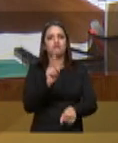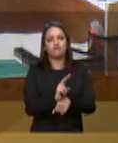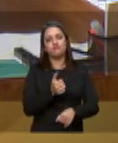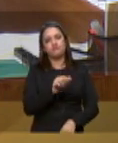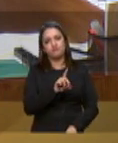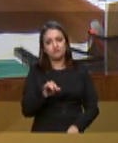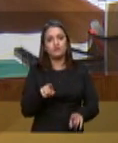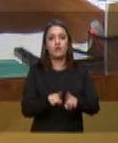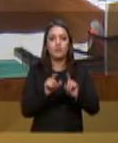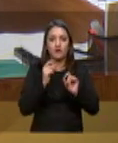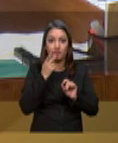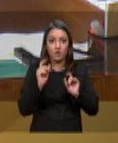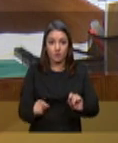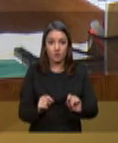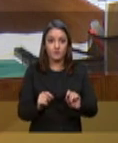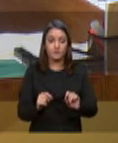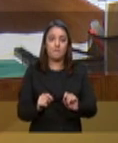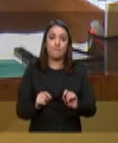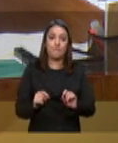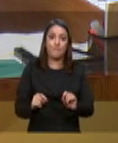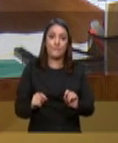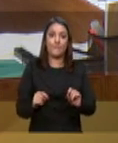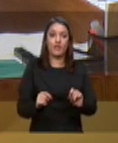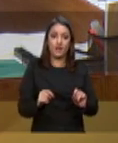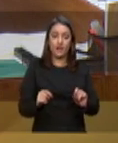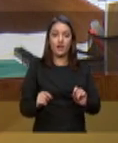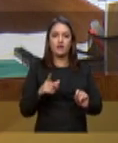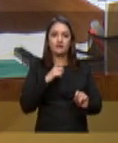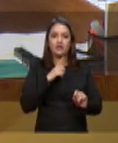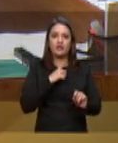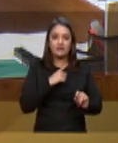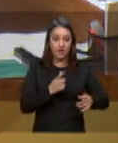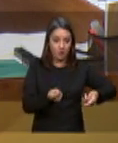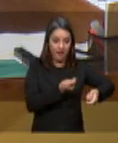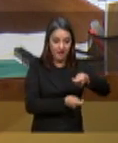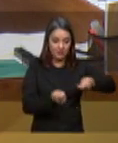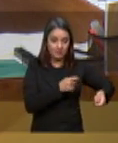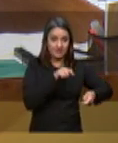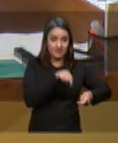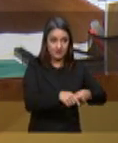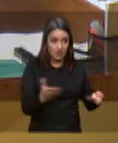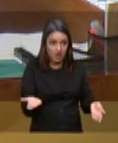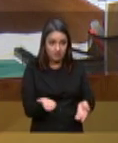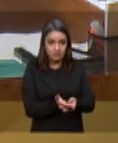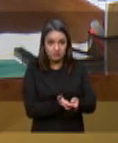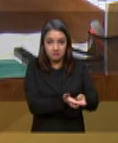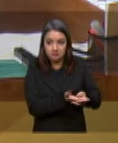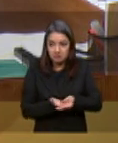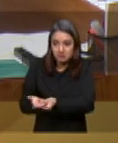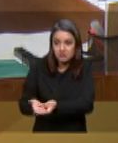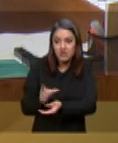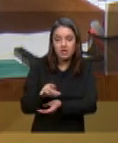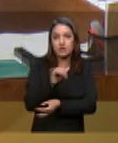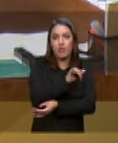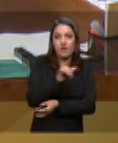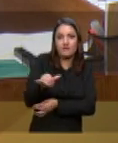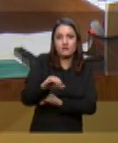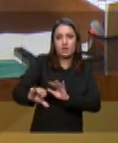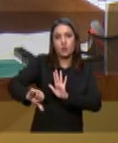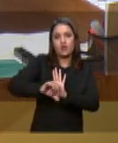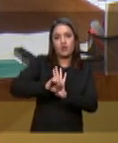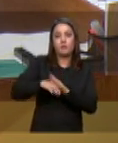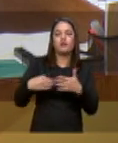sentido de a representação fiscal para fins penais, ordenada à administração fiscal pelo dispositivo atacado, é mera notícia crimes, posto